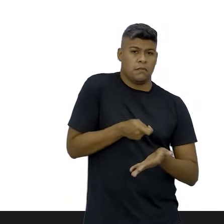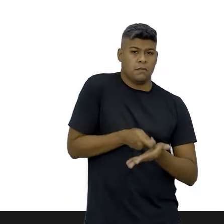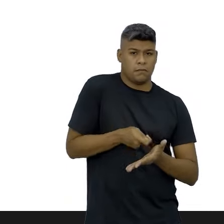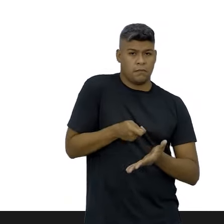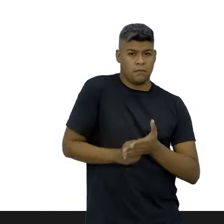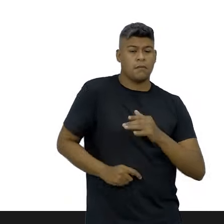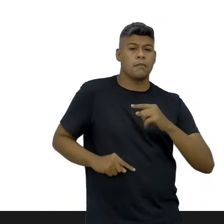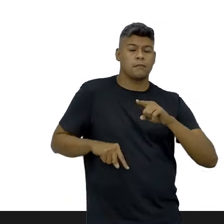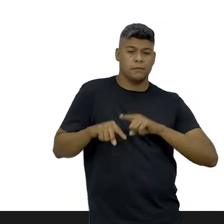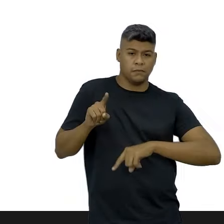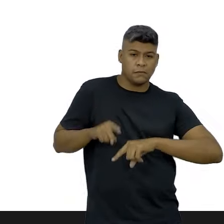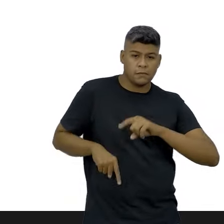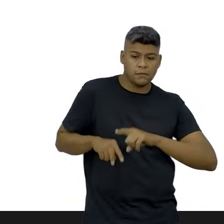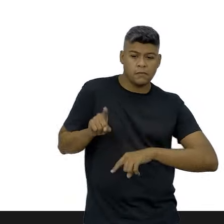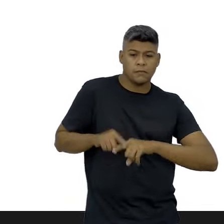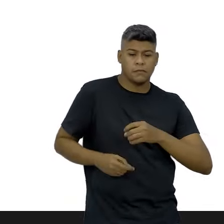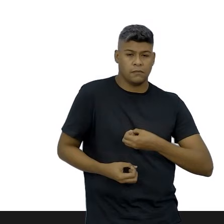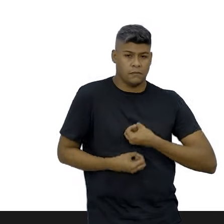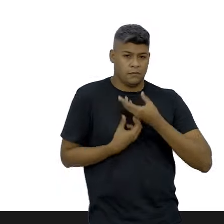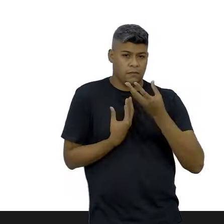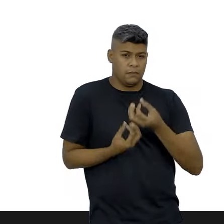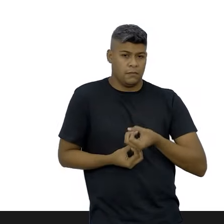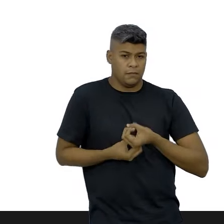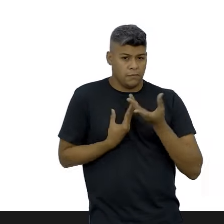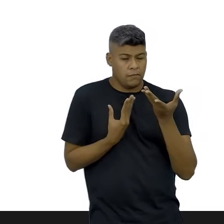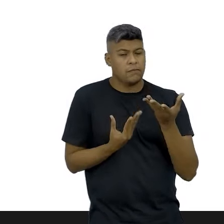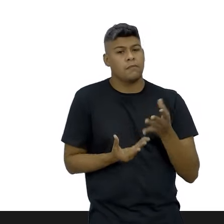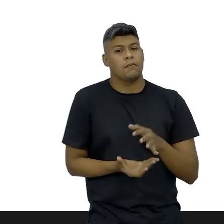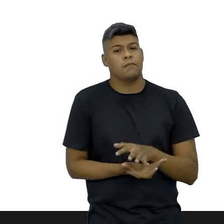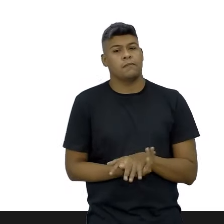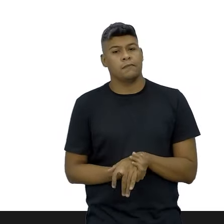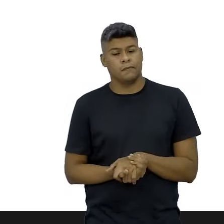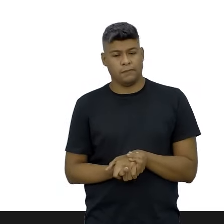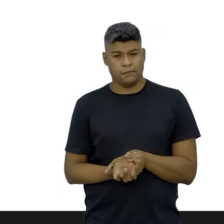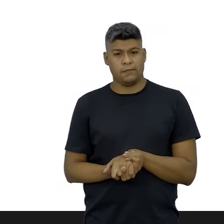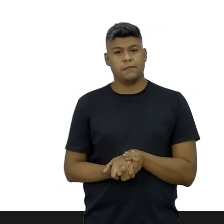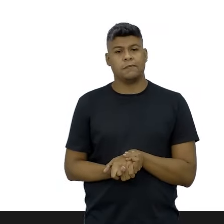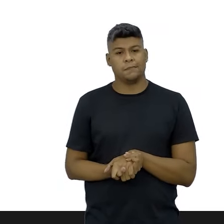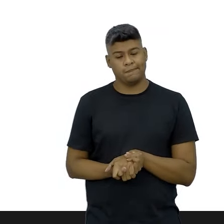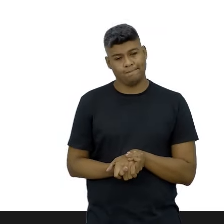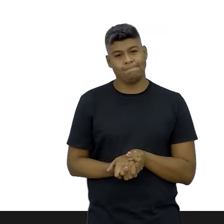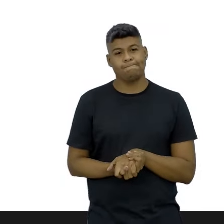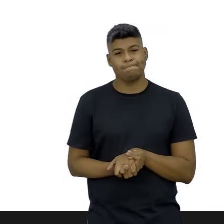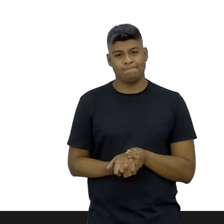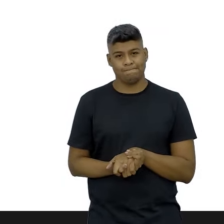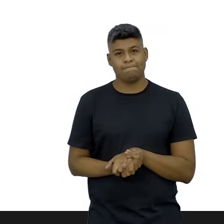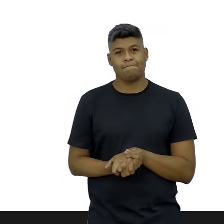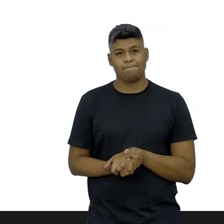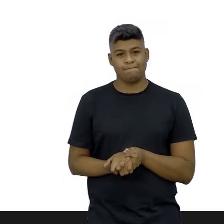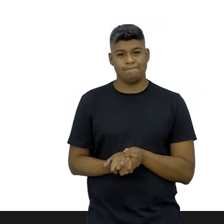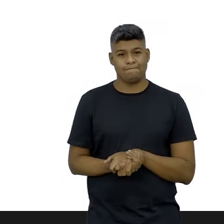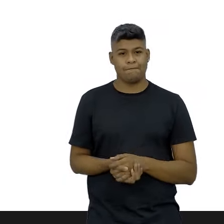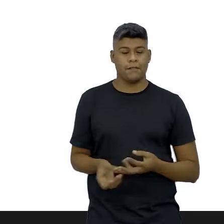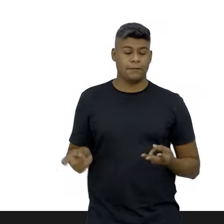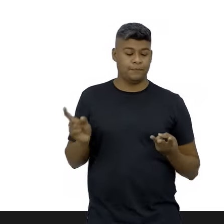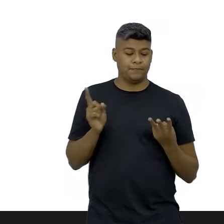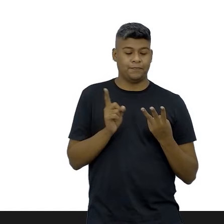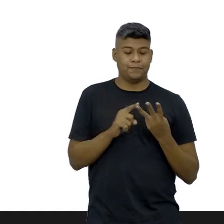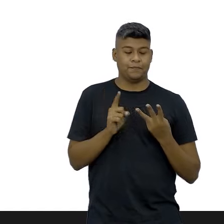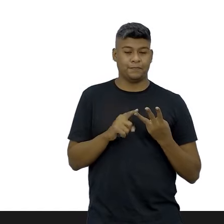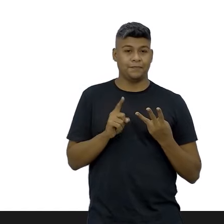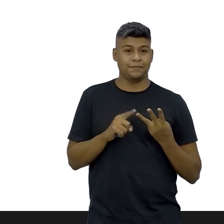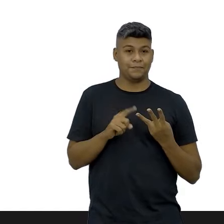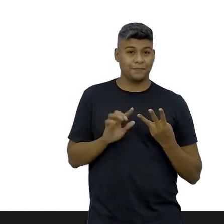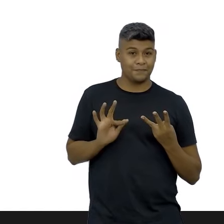os recursos expressivos empregados e tudo mais, tá? E um terceiro e último